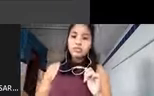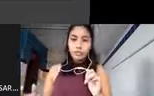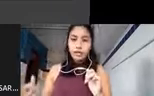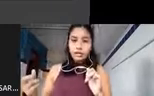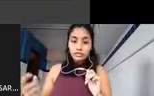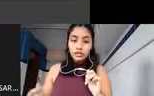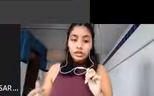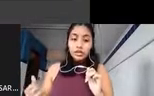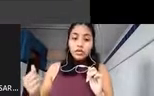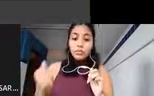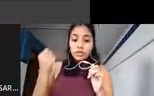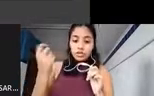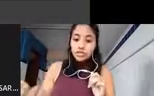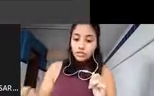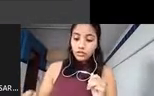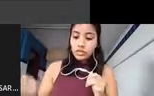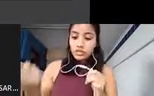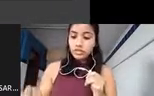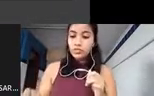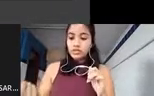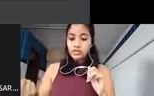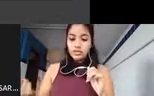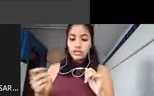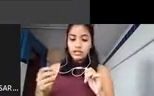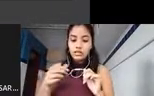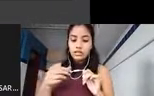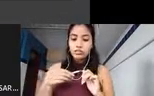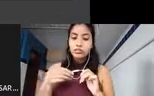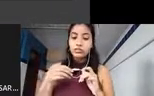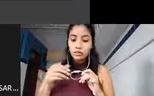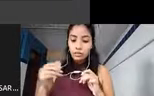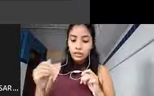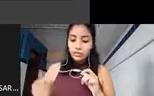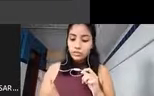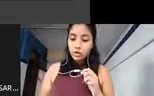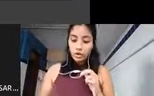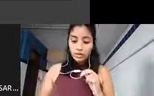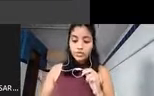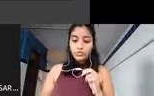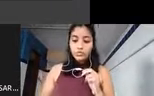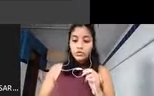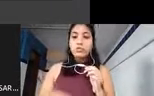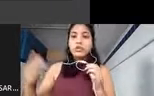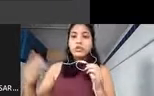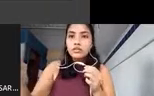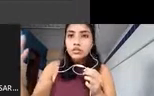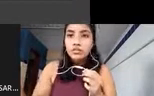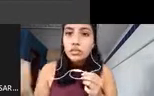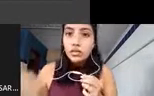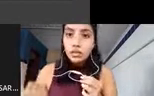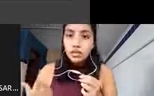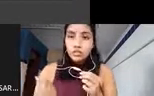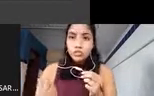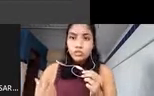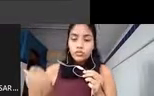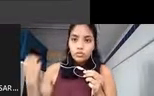são valorizados pelo mercado. O IBGE denomina esses espaços adensados insalubres como aglomerados subnormais, como pode ser